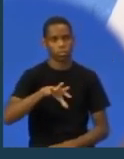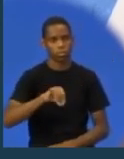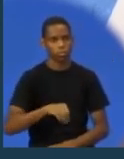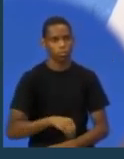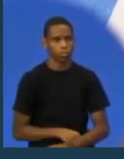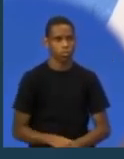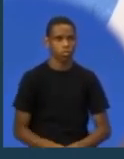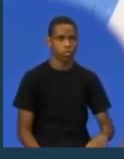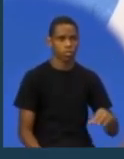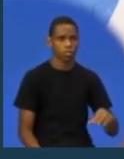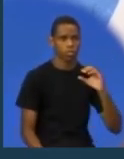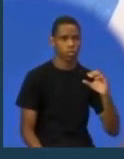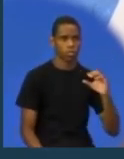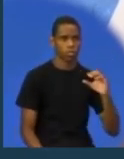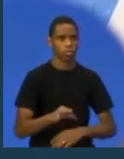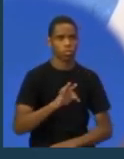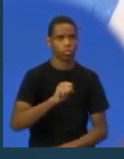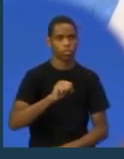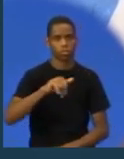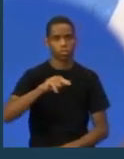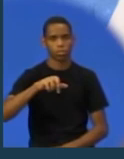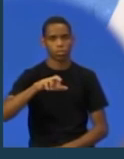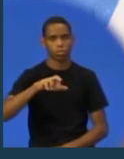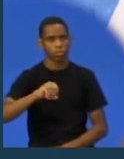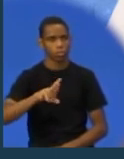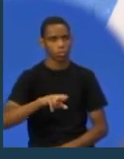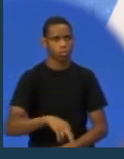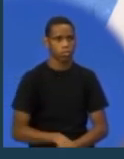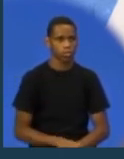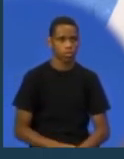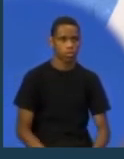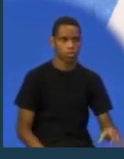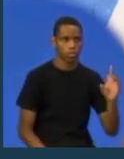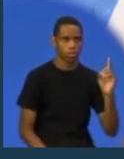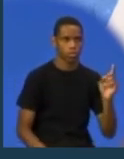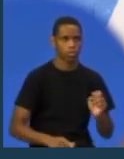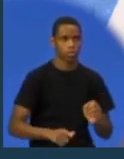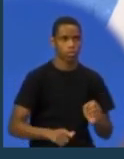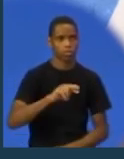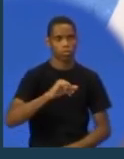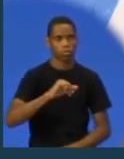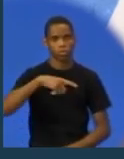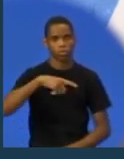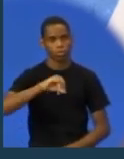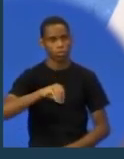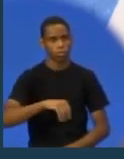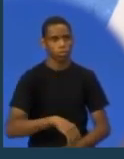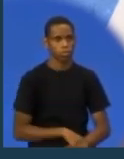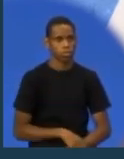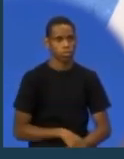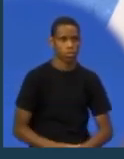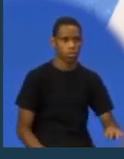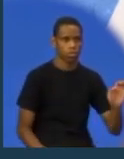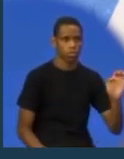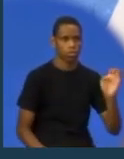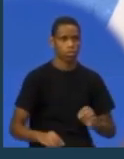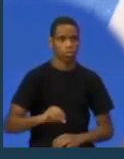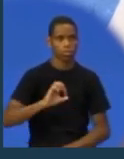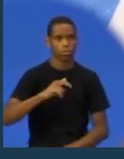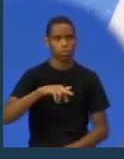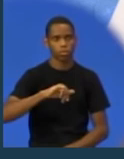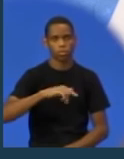gastrocnêmio. Alternativa C, tibial anterior. Alternativa D, glúteo máximo, e alternativa